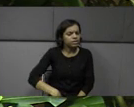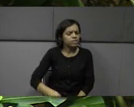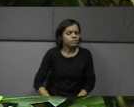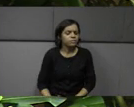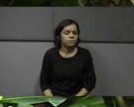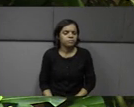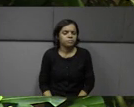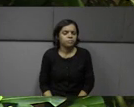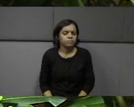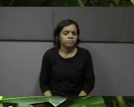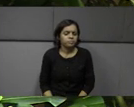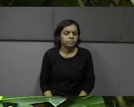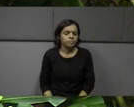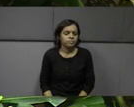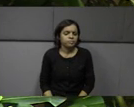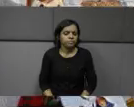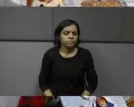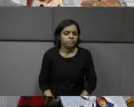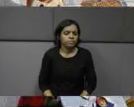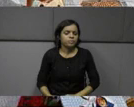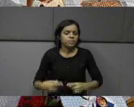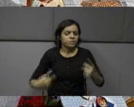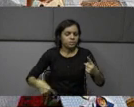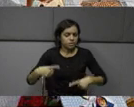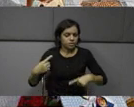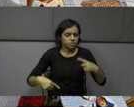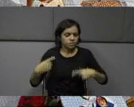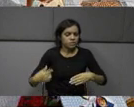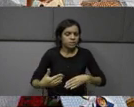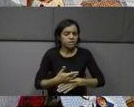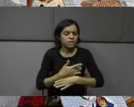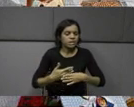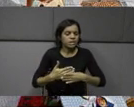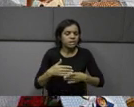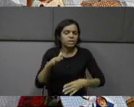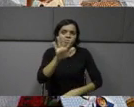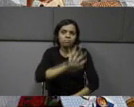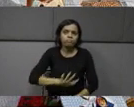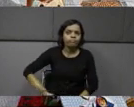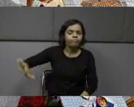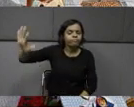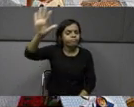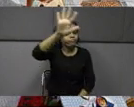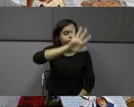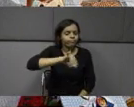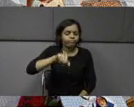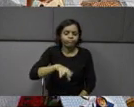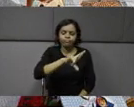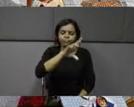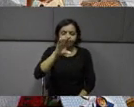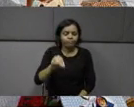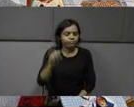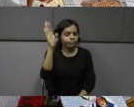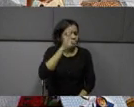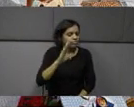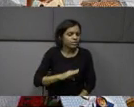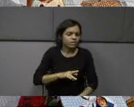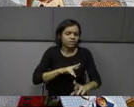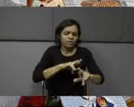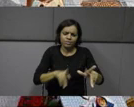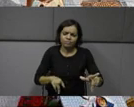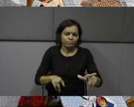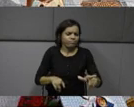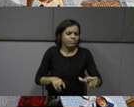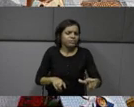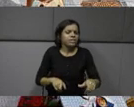pouco o debate das cidades universais o rio de janeiro eo brasil está muito distante disso que criança e se é